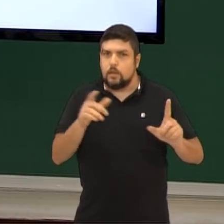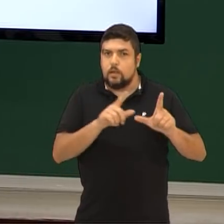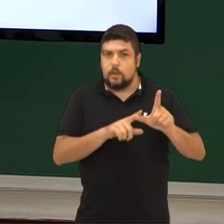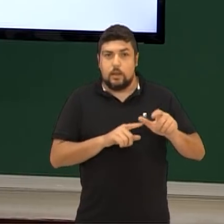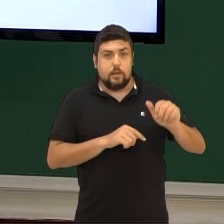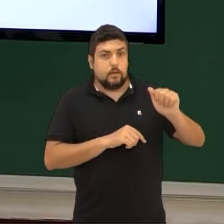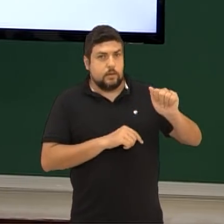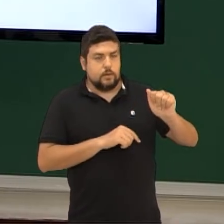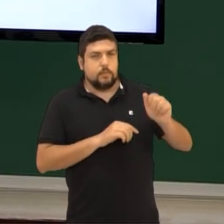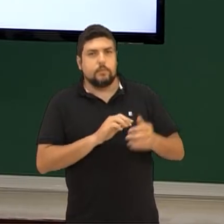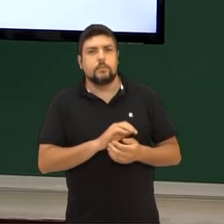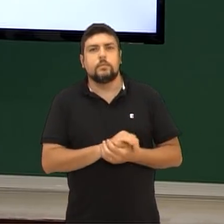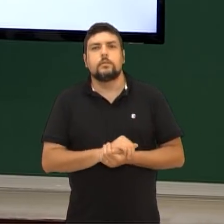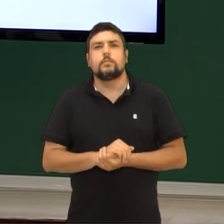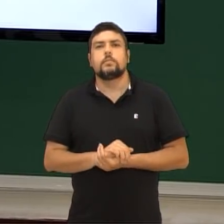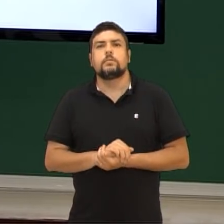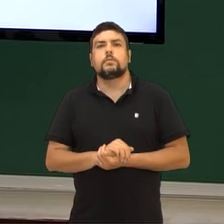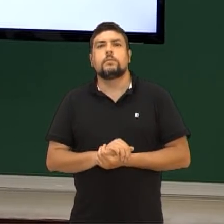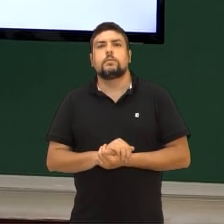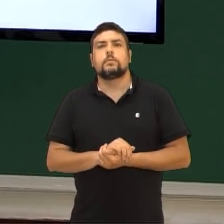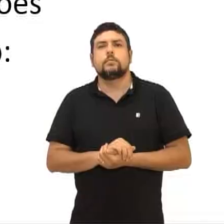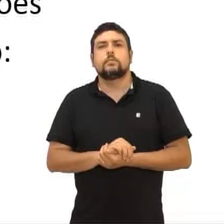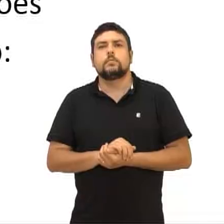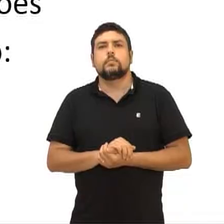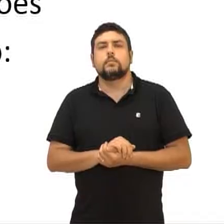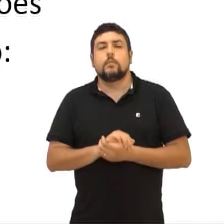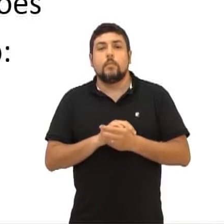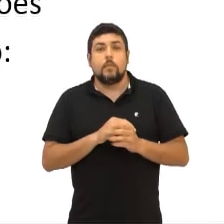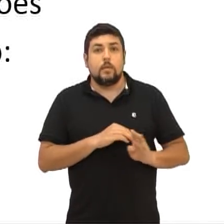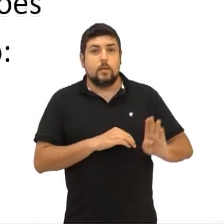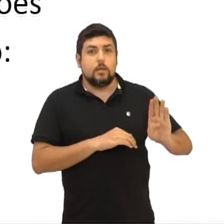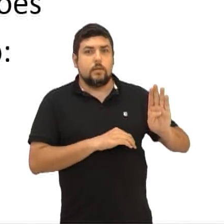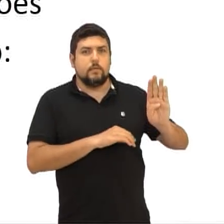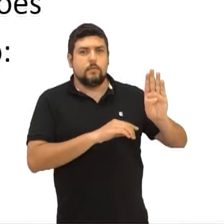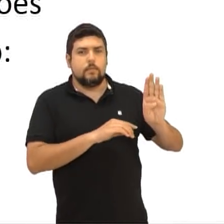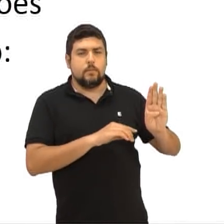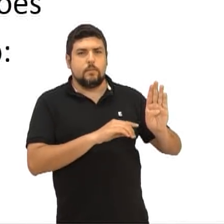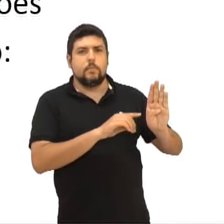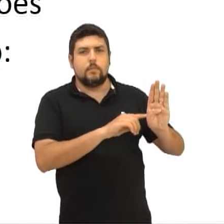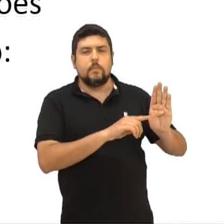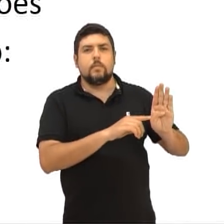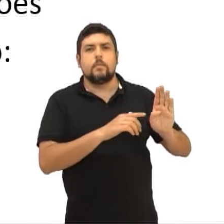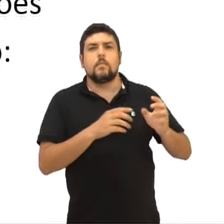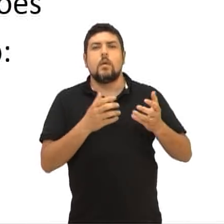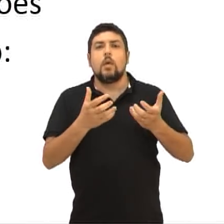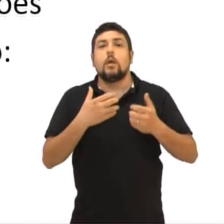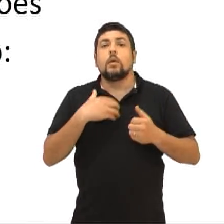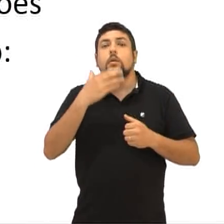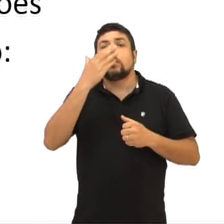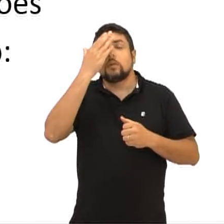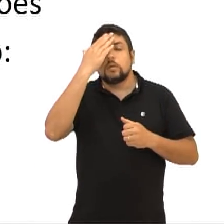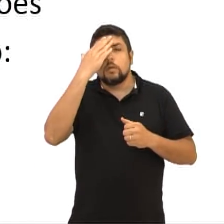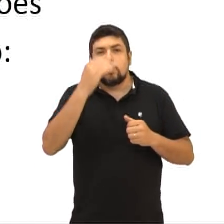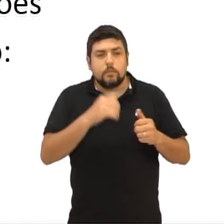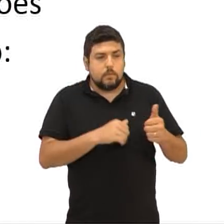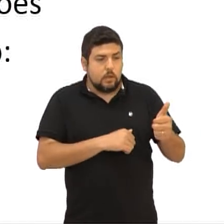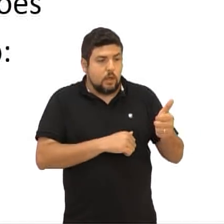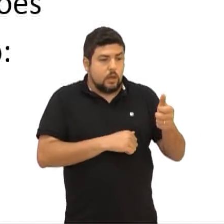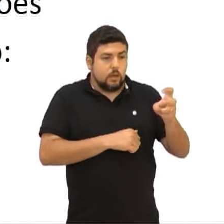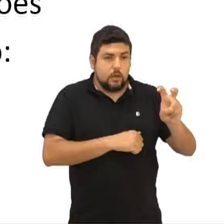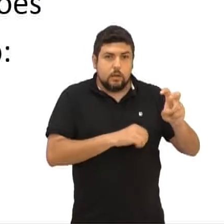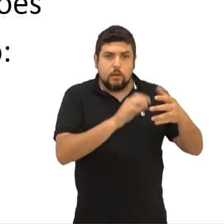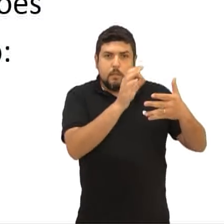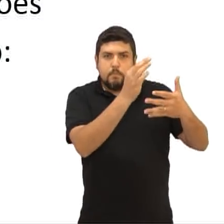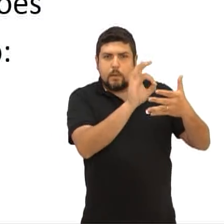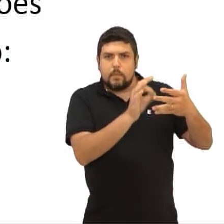A. A letra B, qual é a porcentagem de acerto do Marcos? Lembra que a gente fez